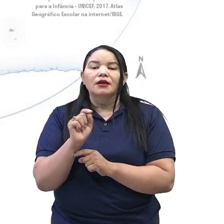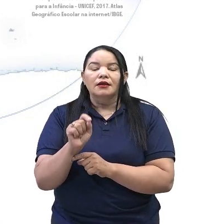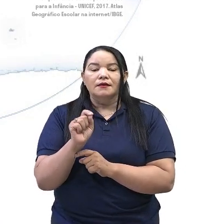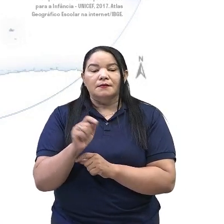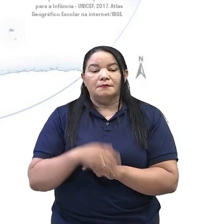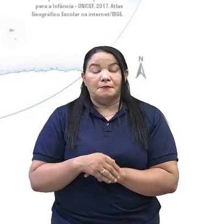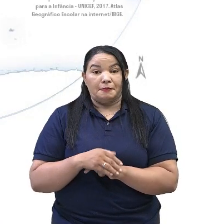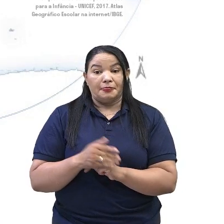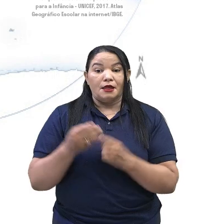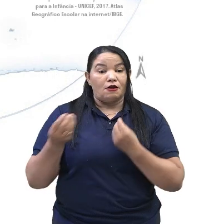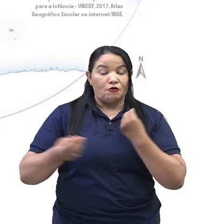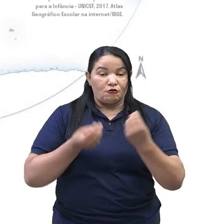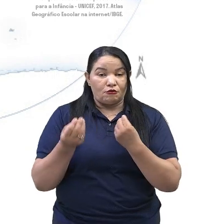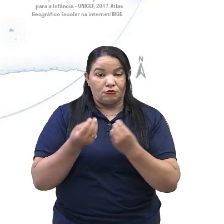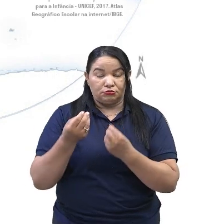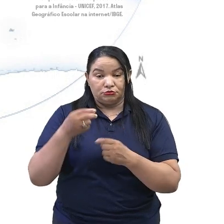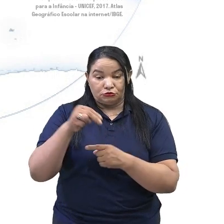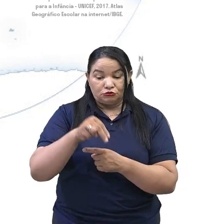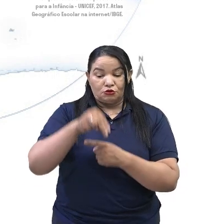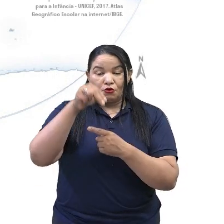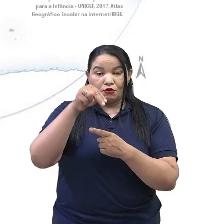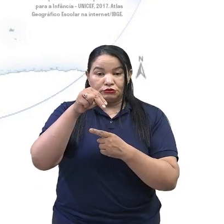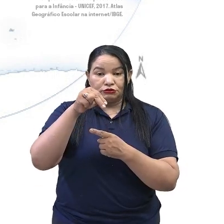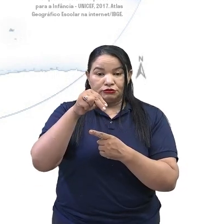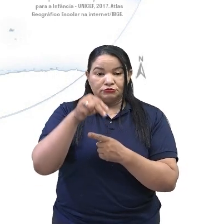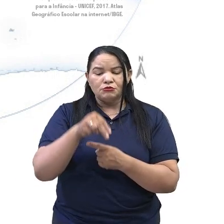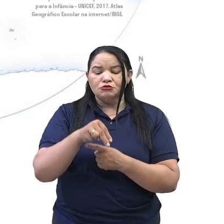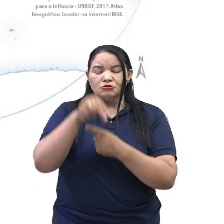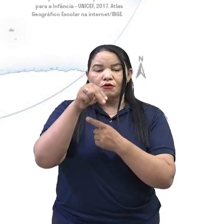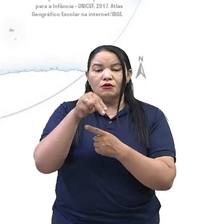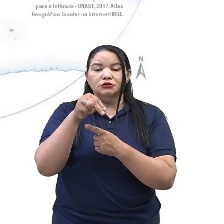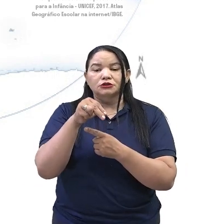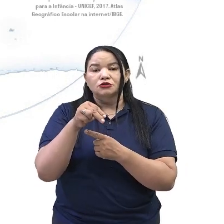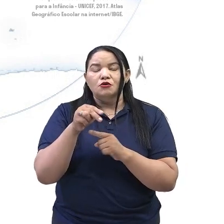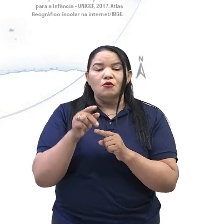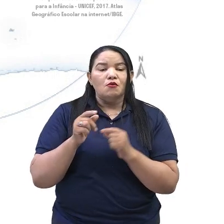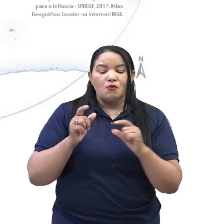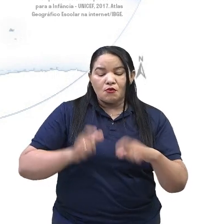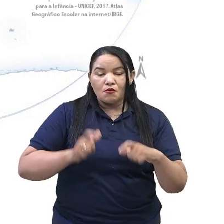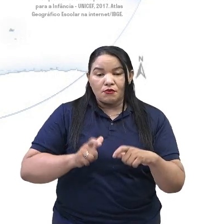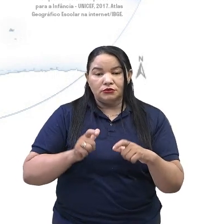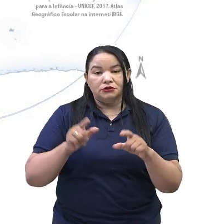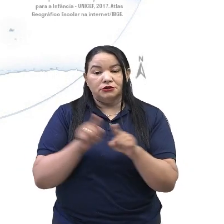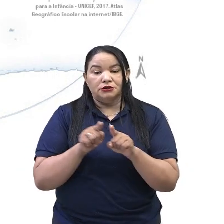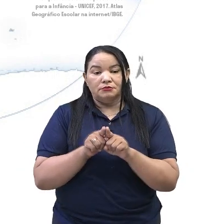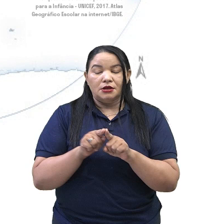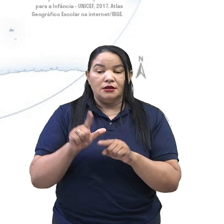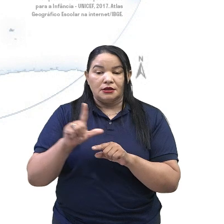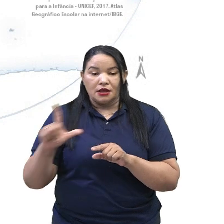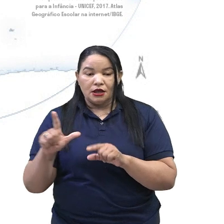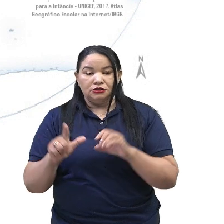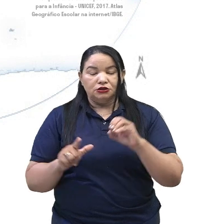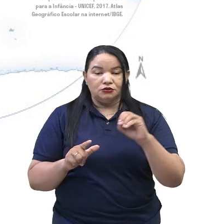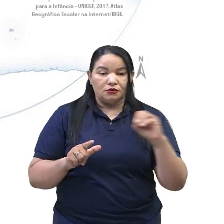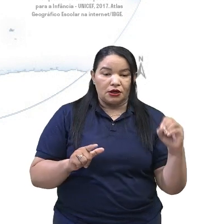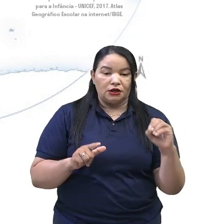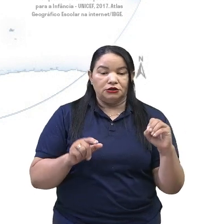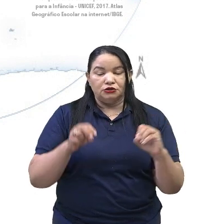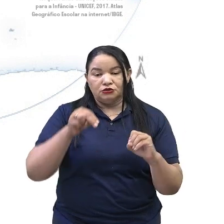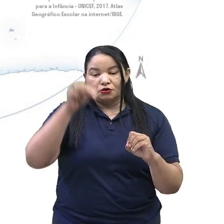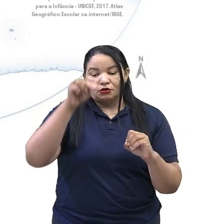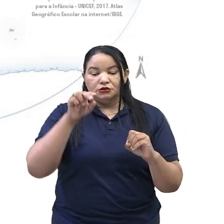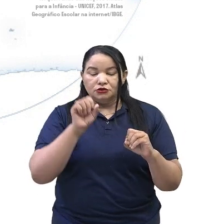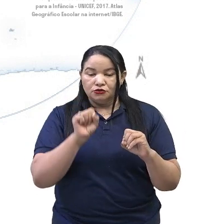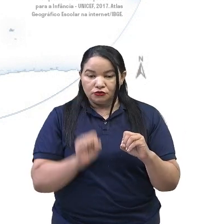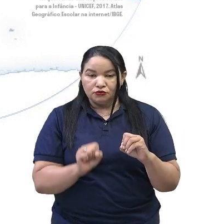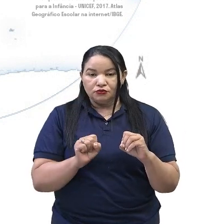indica a posição do norte geográfico, né, e dos demais pontos cardeais, leste, oeste,